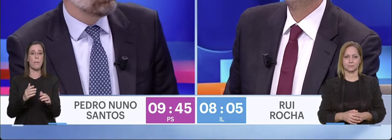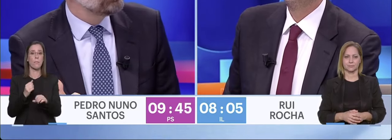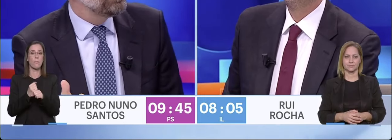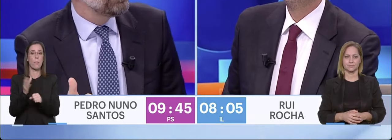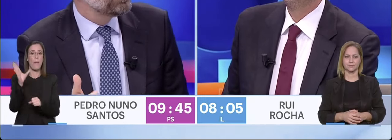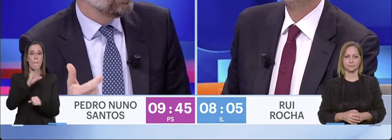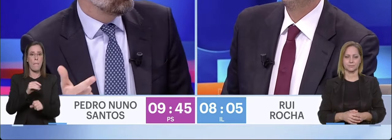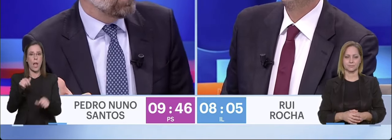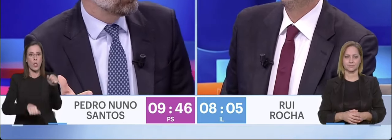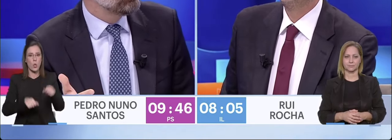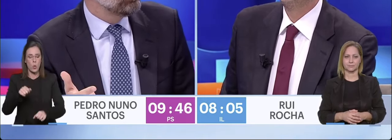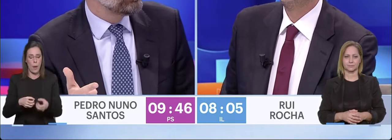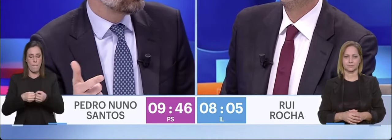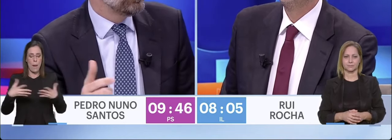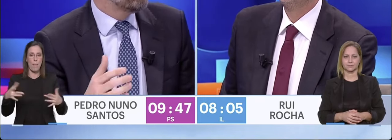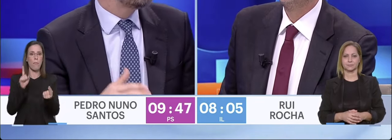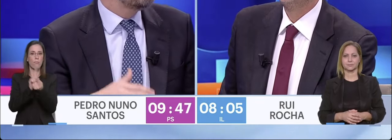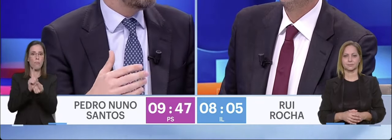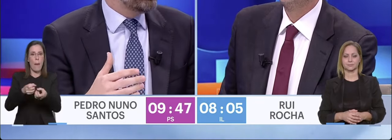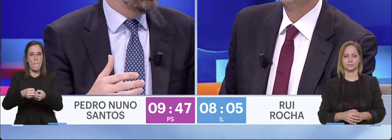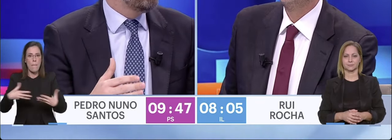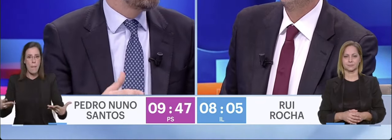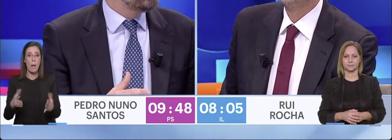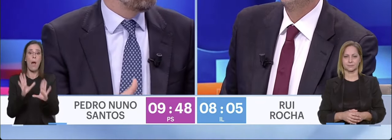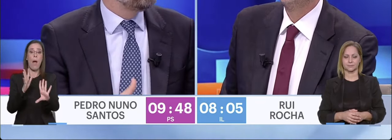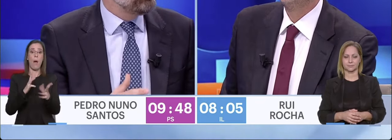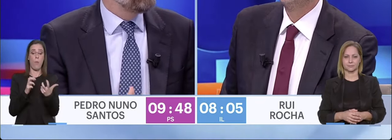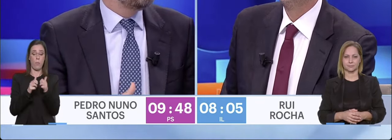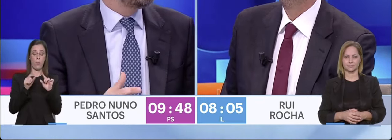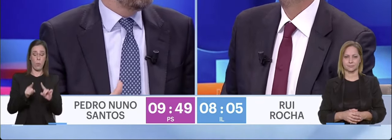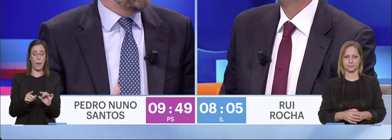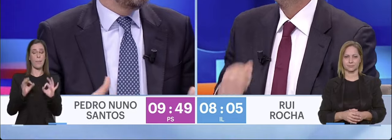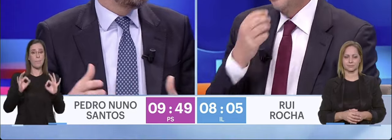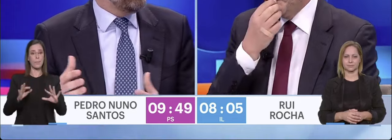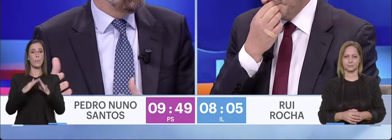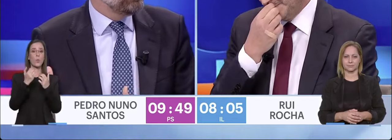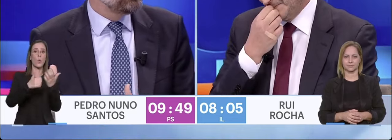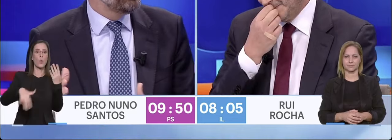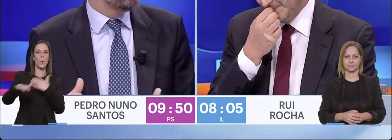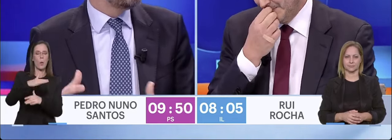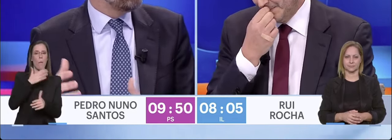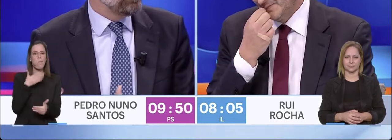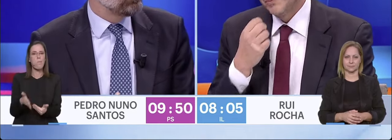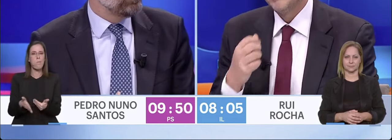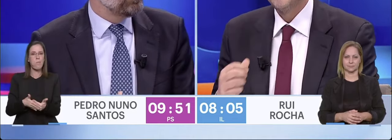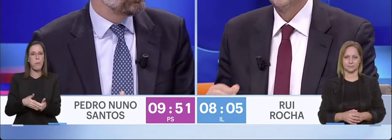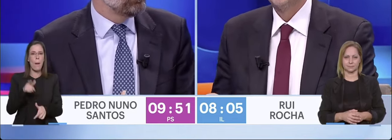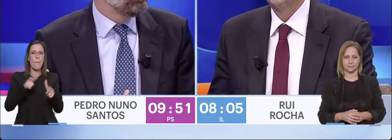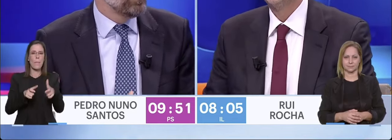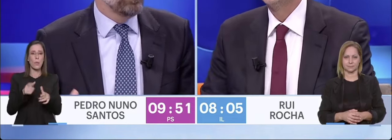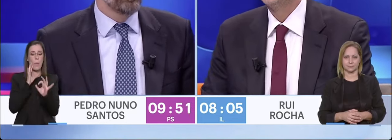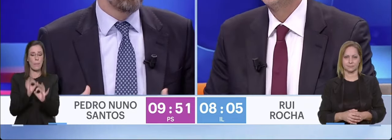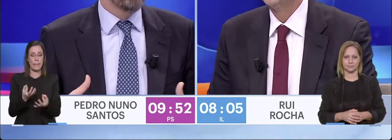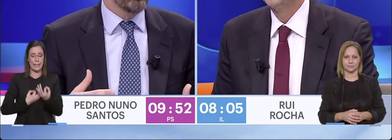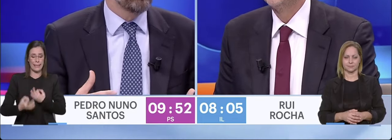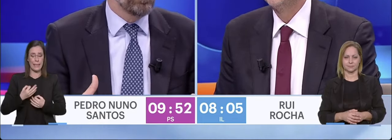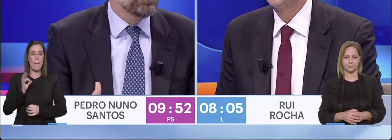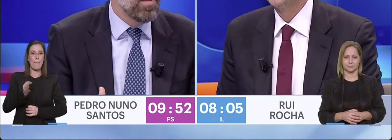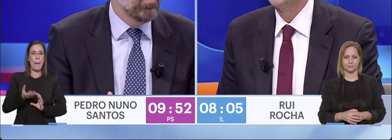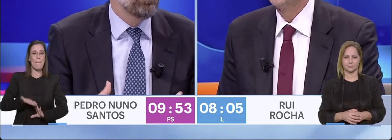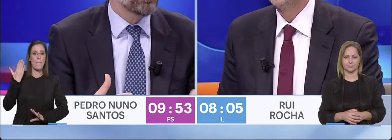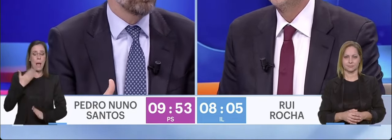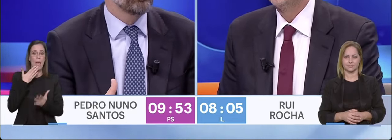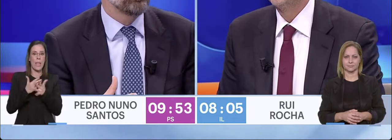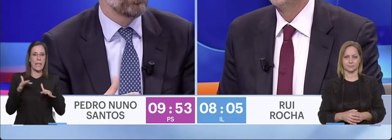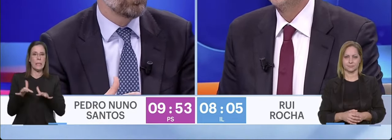mais mais consultas o que nós temos é uma obviamente é uma sociedade que está a envelhecer cons só mais cuidados de saúde isso provoca